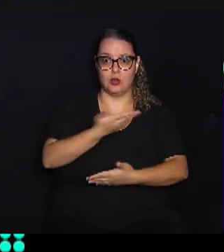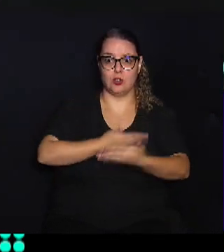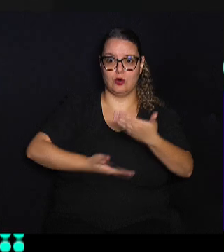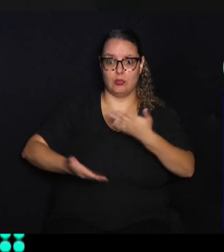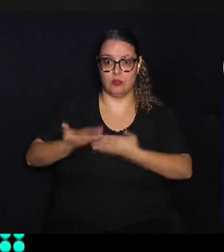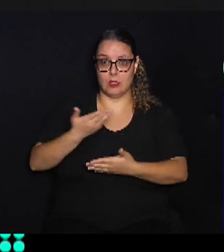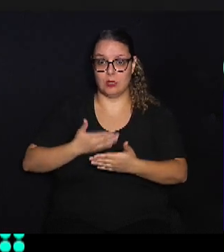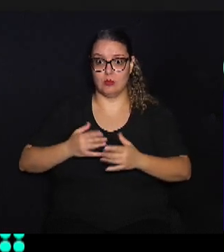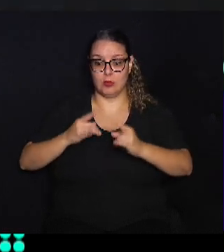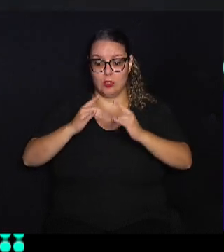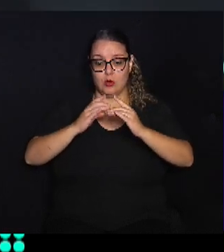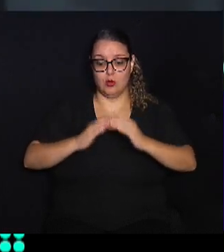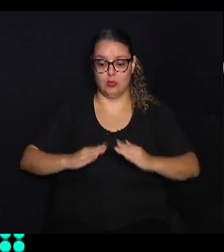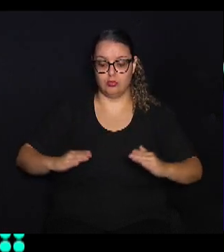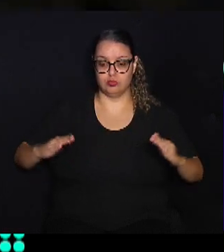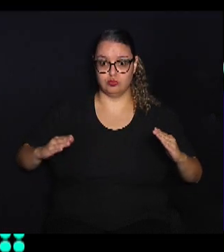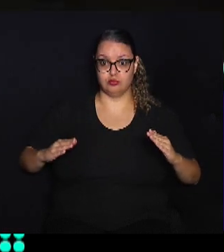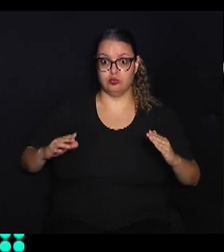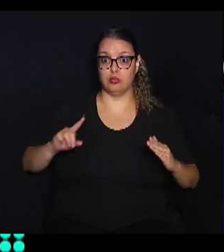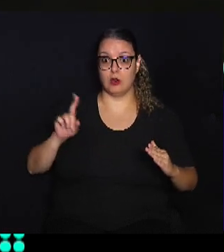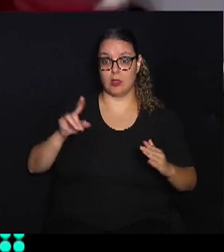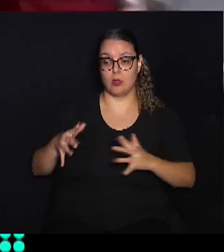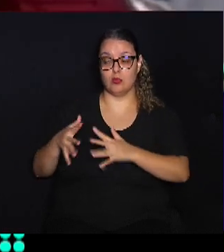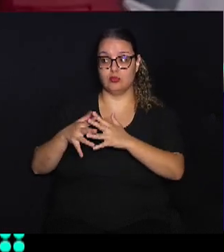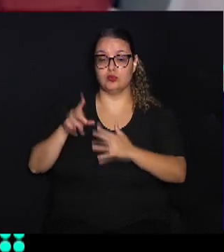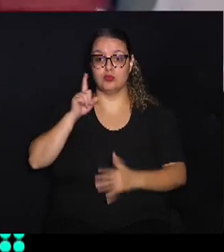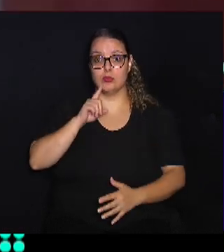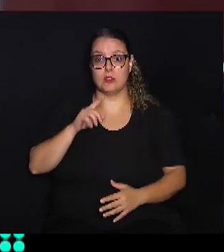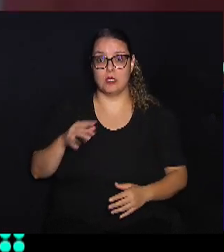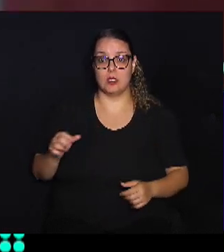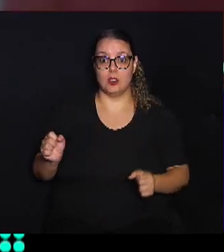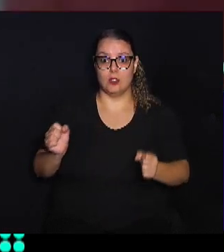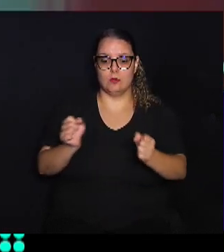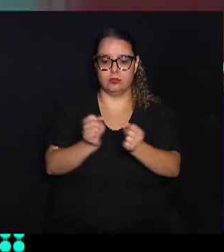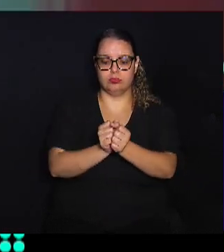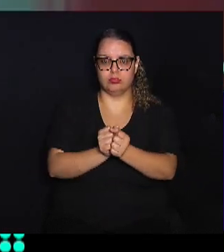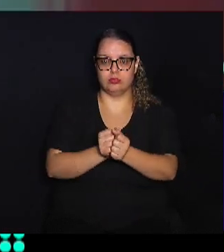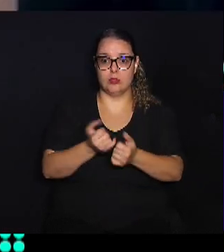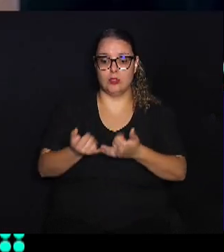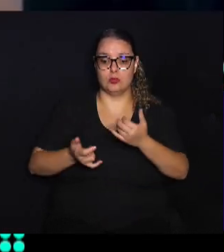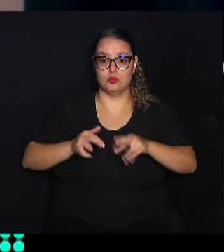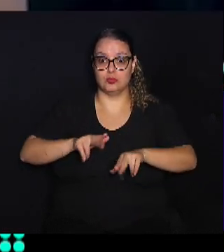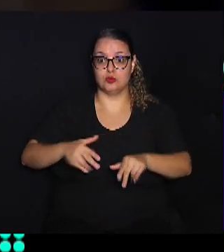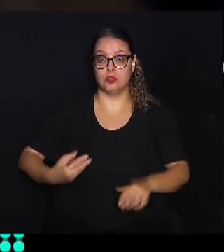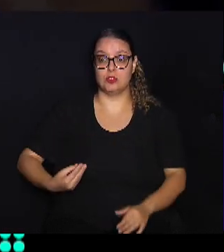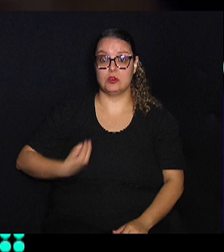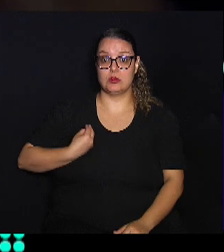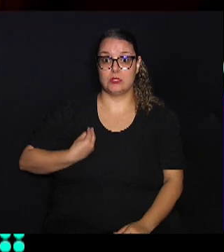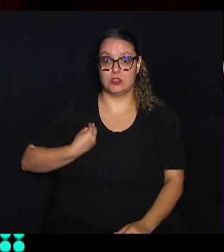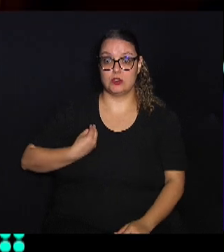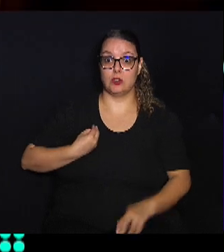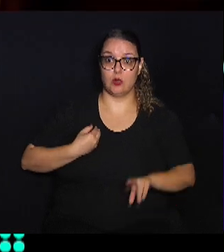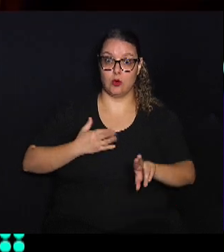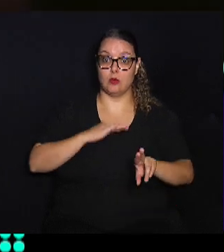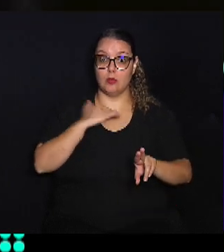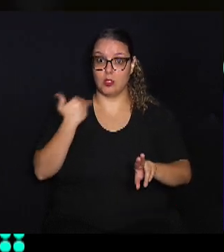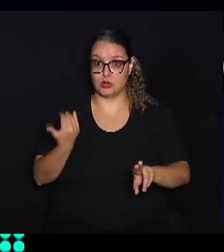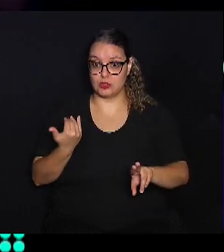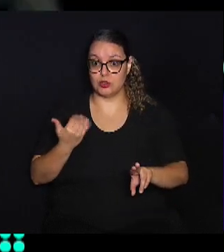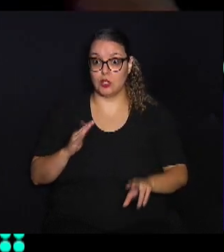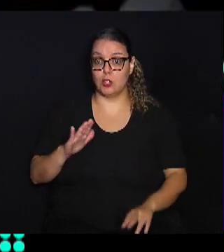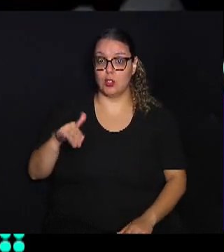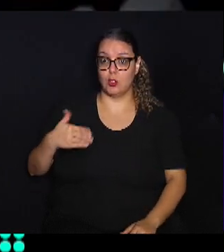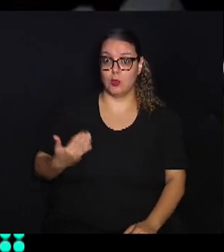uma mansão em Hollywood Hills se vê preso em um jogo de sobrevivência de vida ou morte, quando